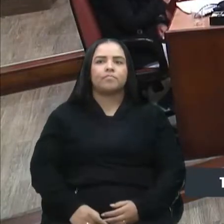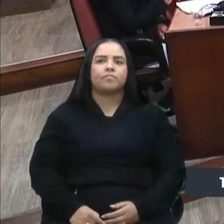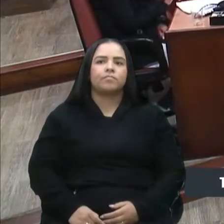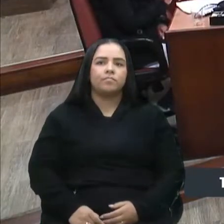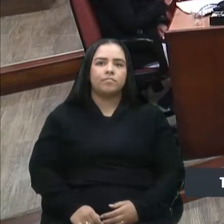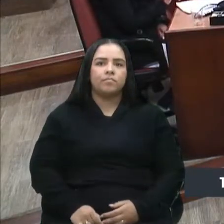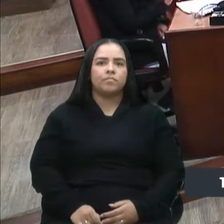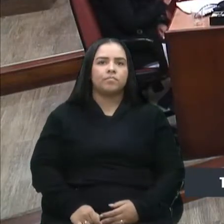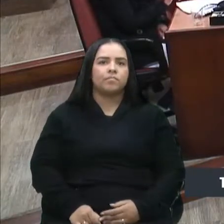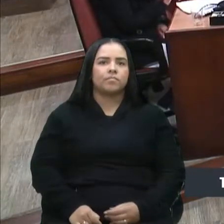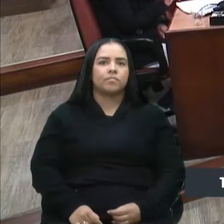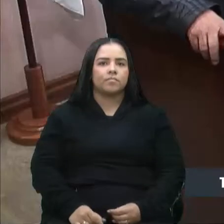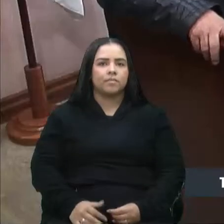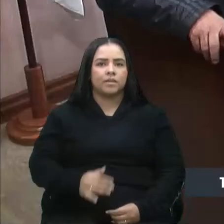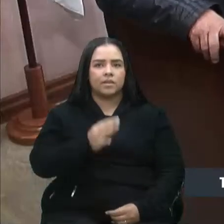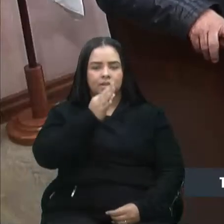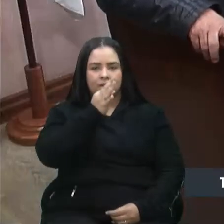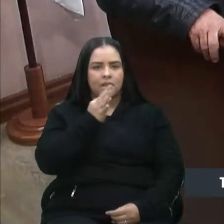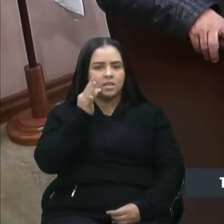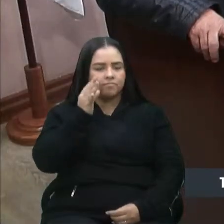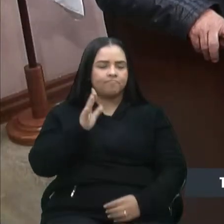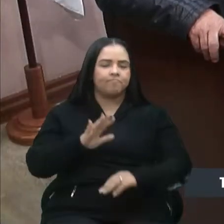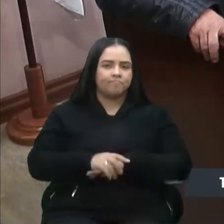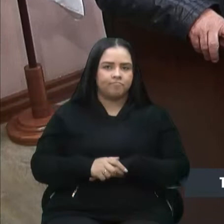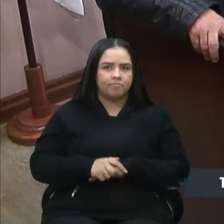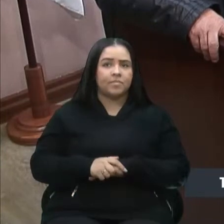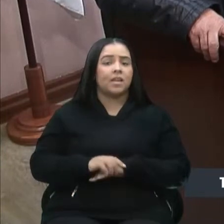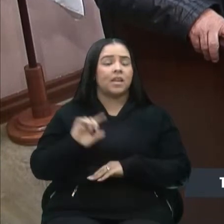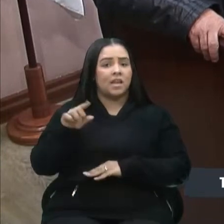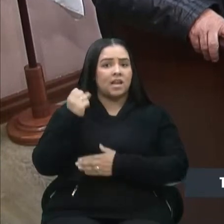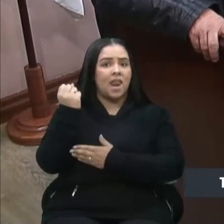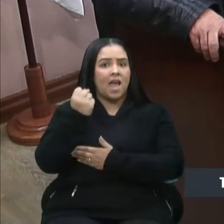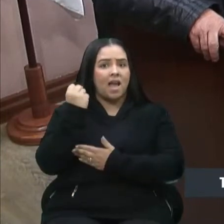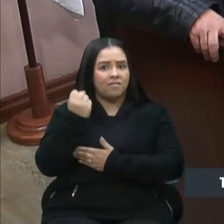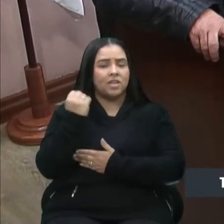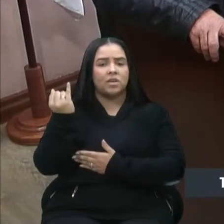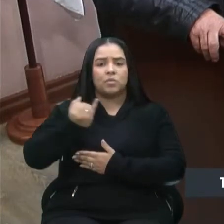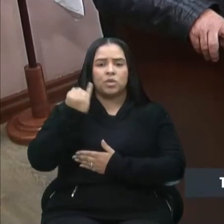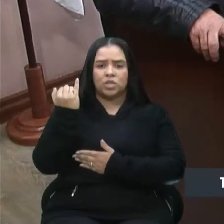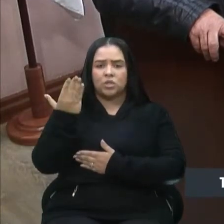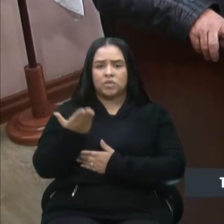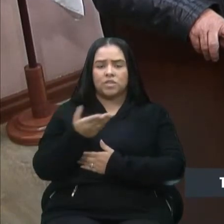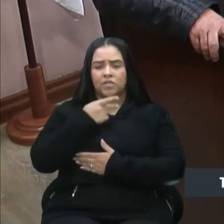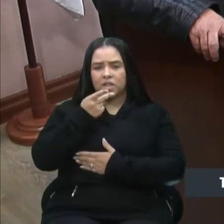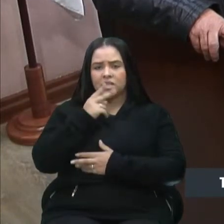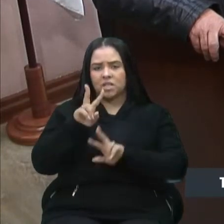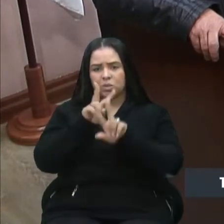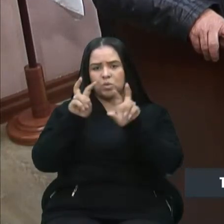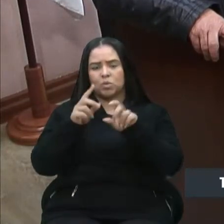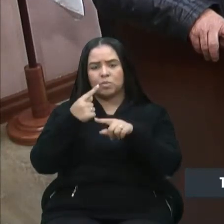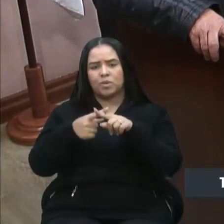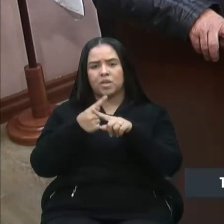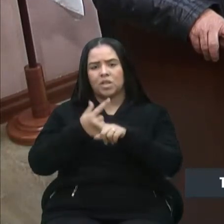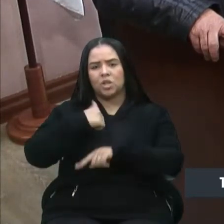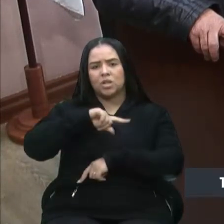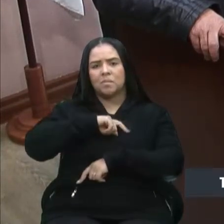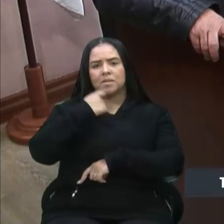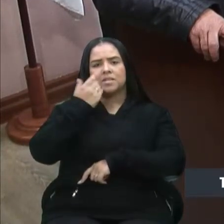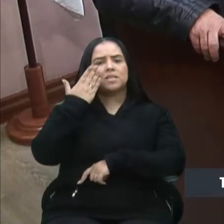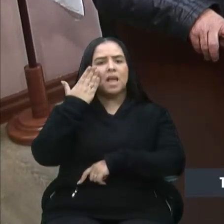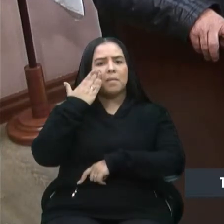Obrigada Vereador bom é muito grave e muito importante né Essa pauta que o senhor traz só para a gente ter uma ideia